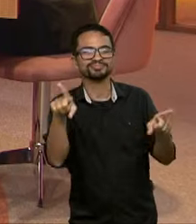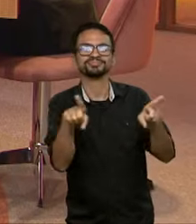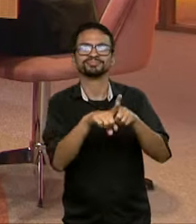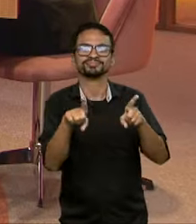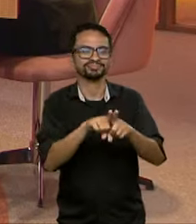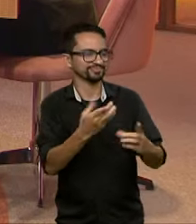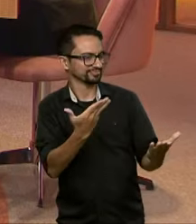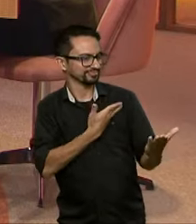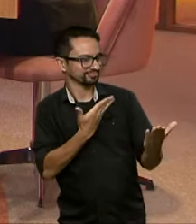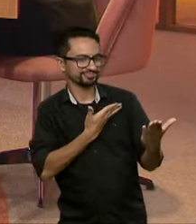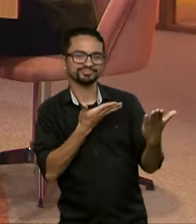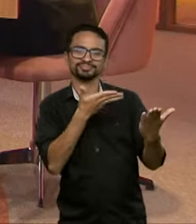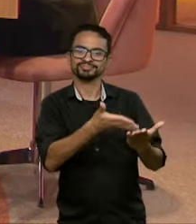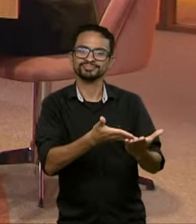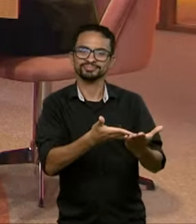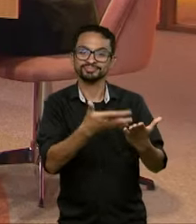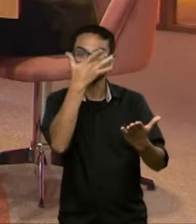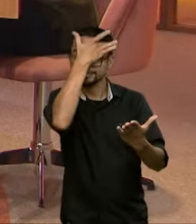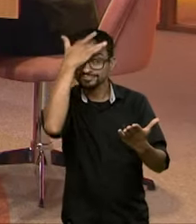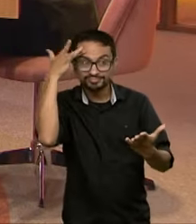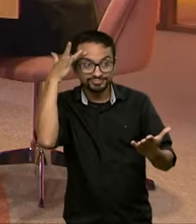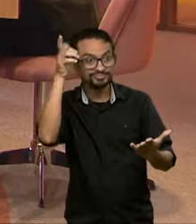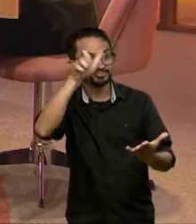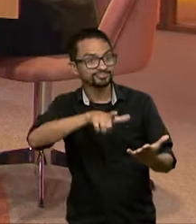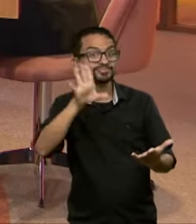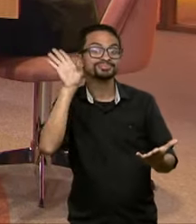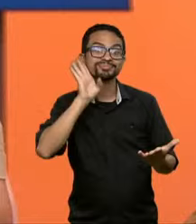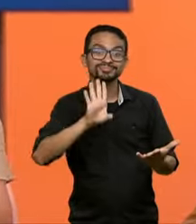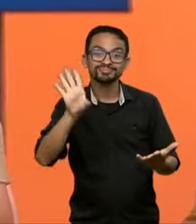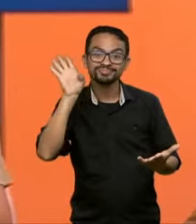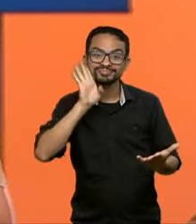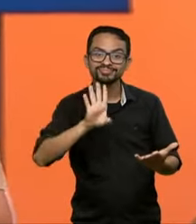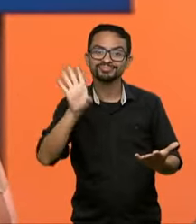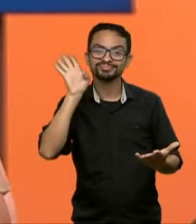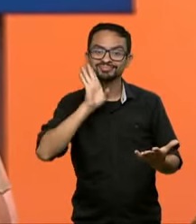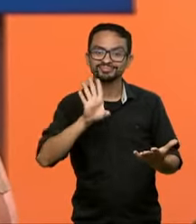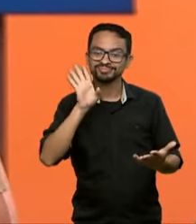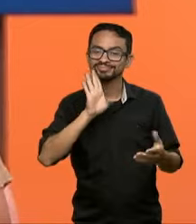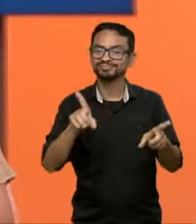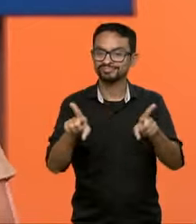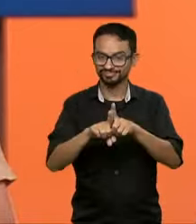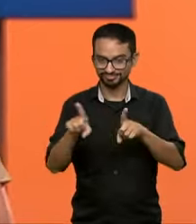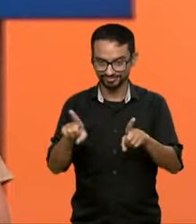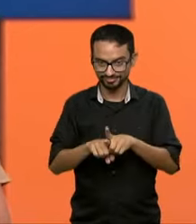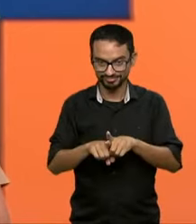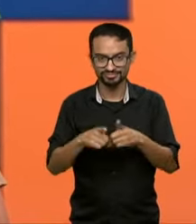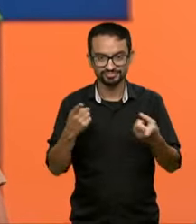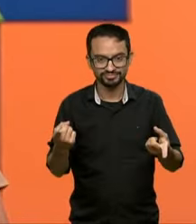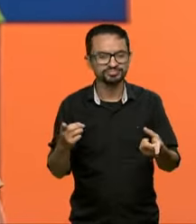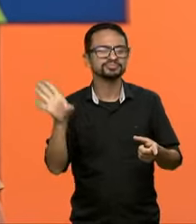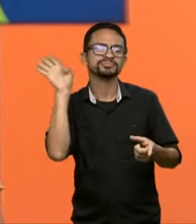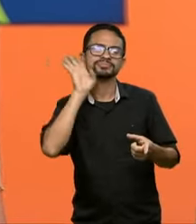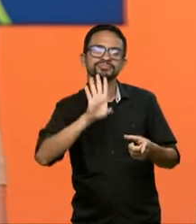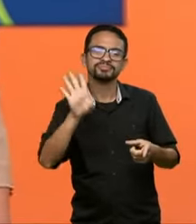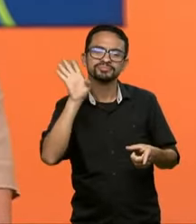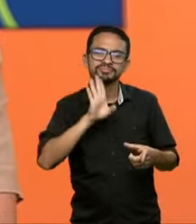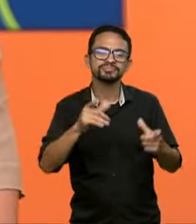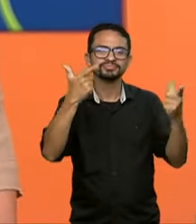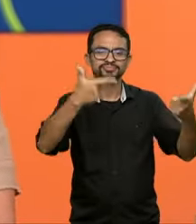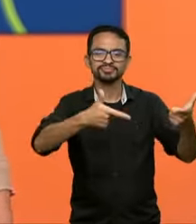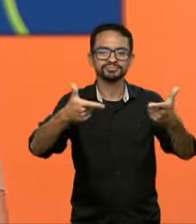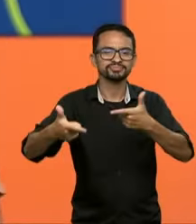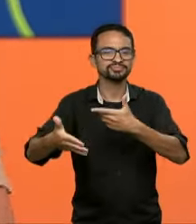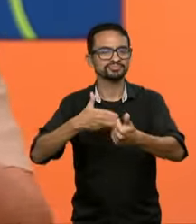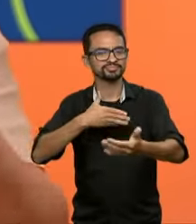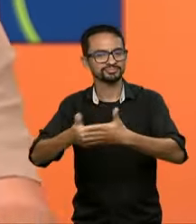amiga, você é uma das pessoas mais generosas. Verdade. Não, você e tipo, Elaninha Furtado, que a gente trabalha muito. Mais generosa em cena, a gente nunca chegou